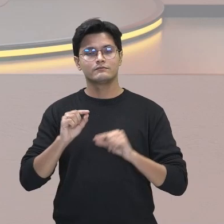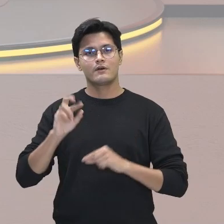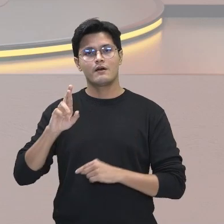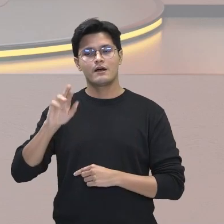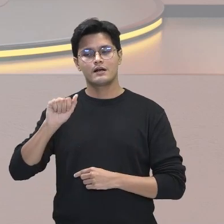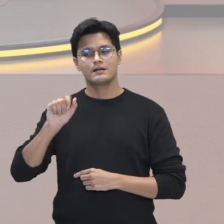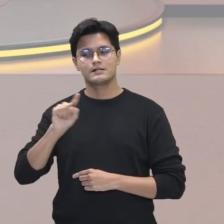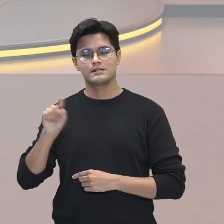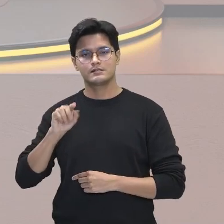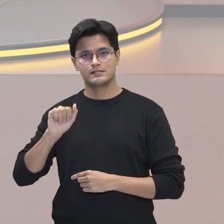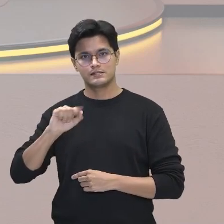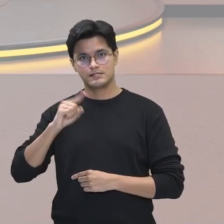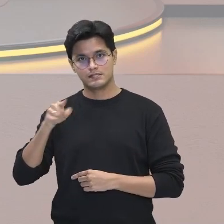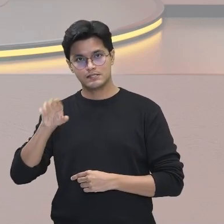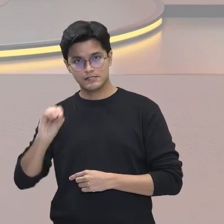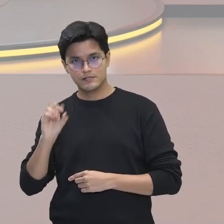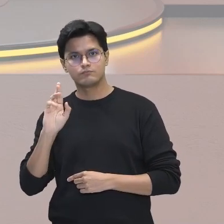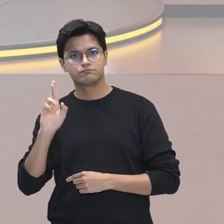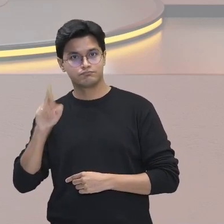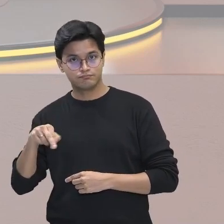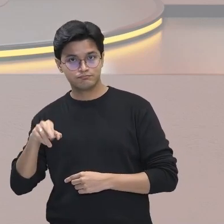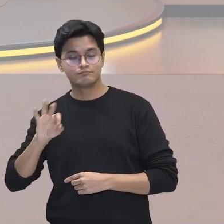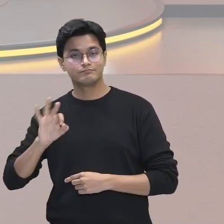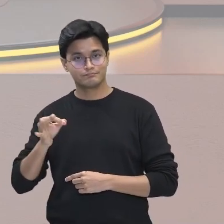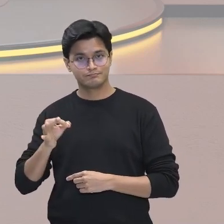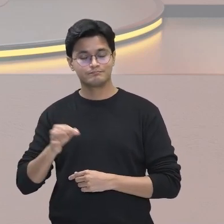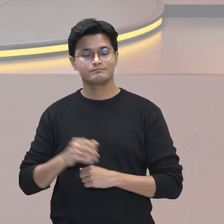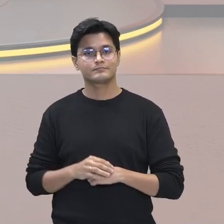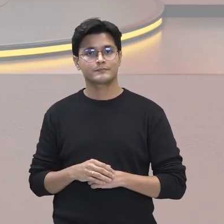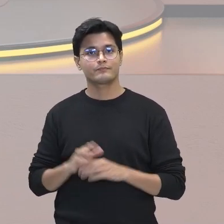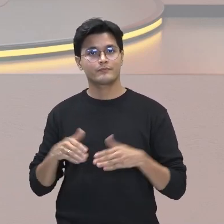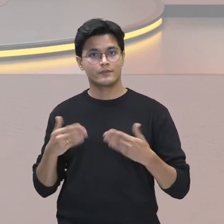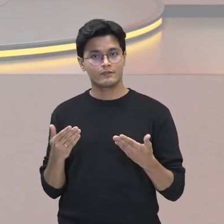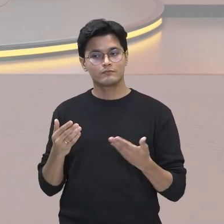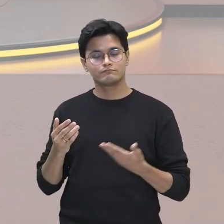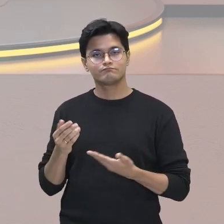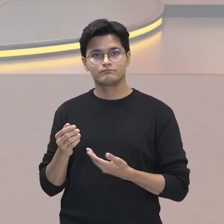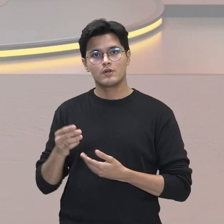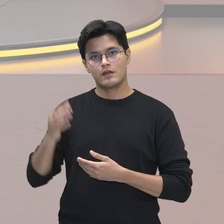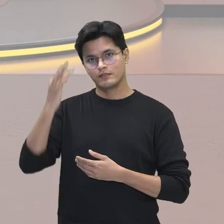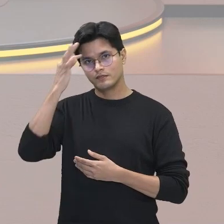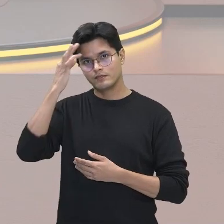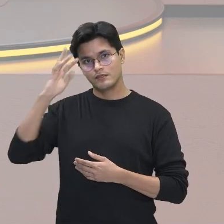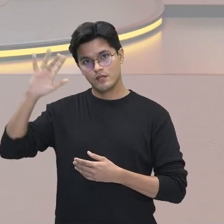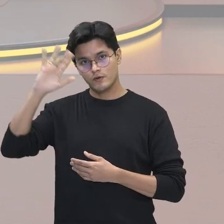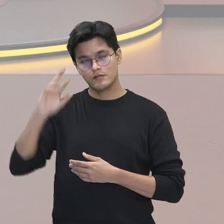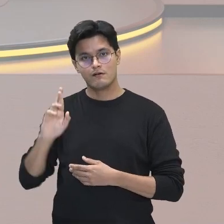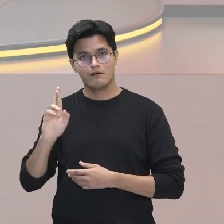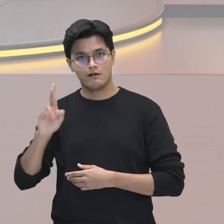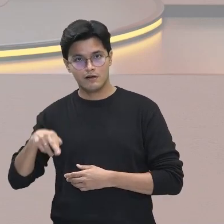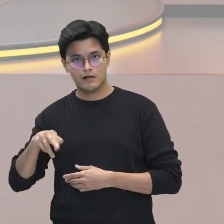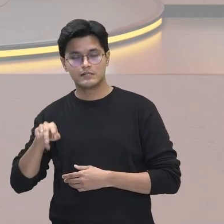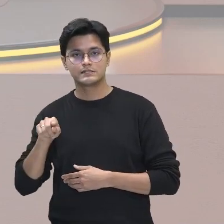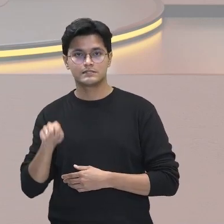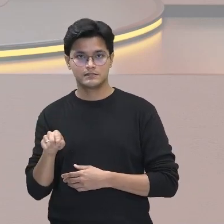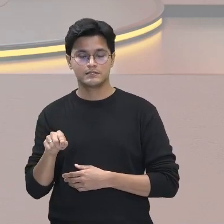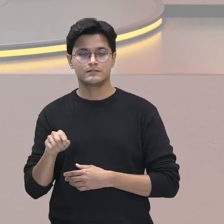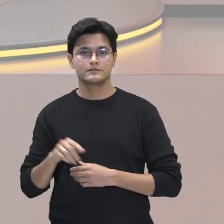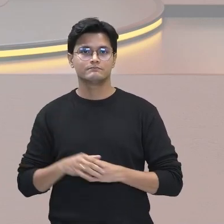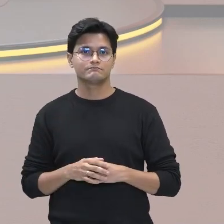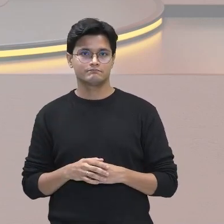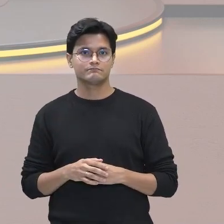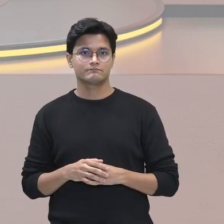Razão. Então, a palavra já está aí. Racionalismo, a raiz dessa palavra, né? Racionalismo